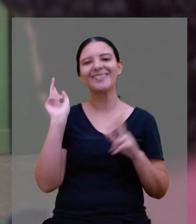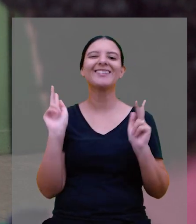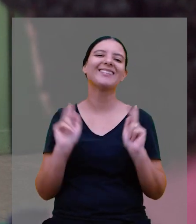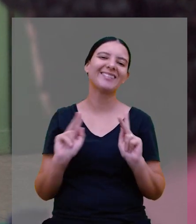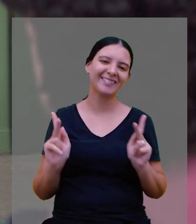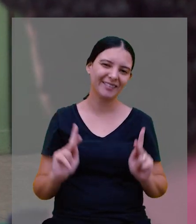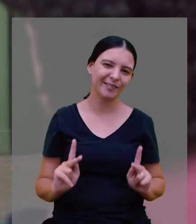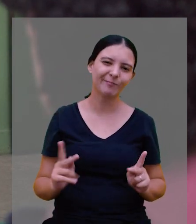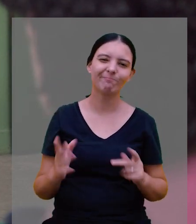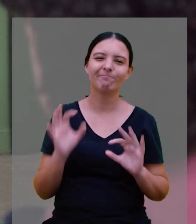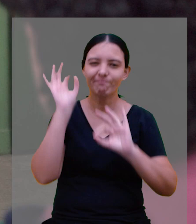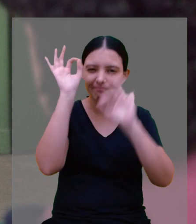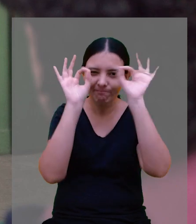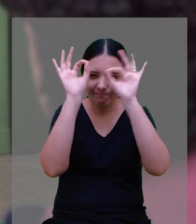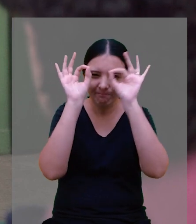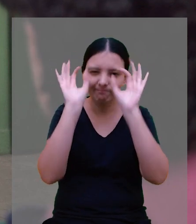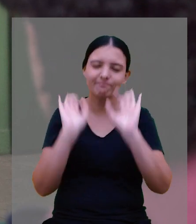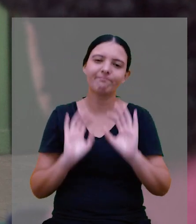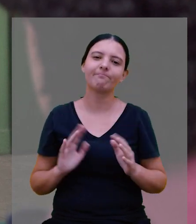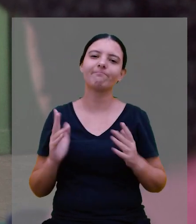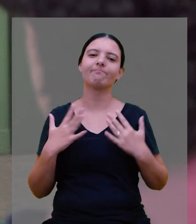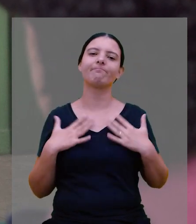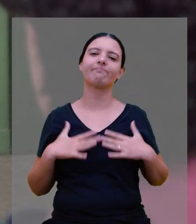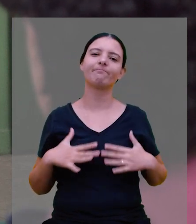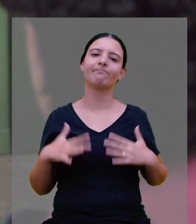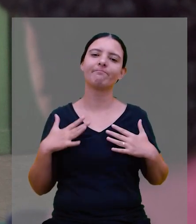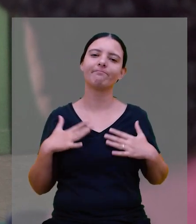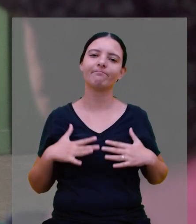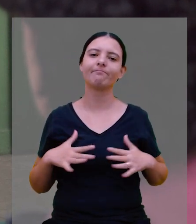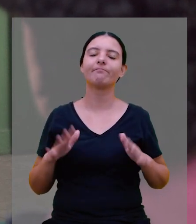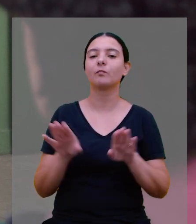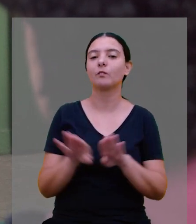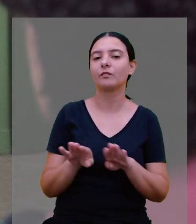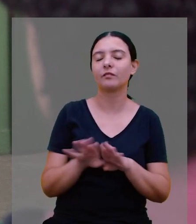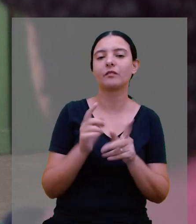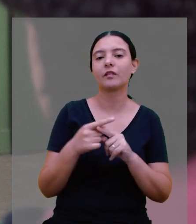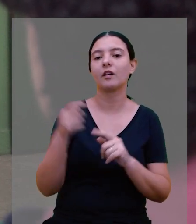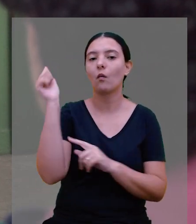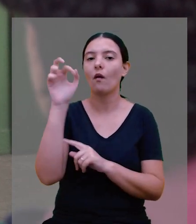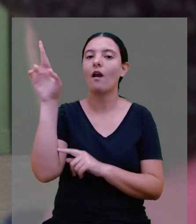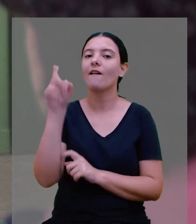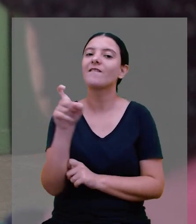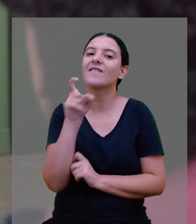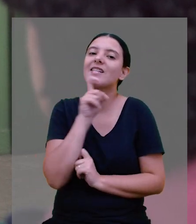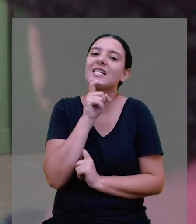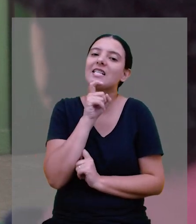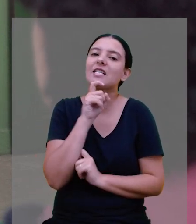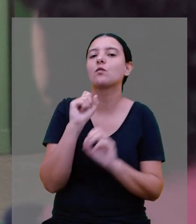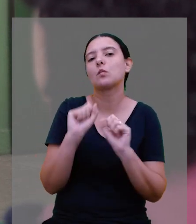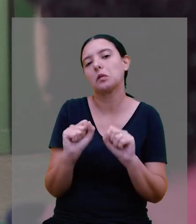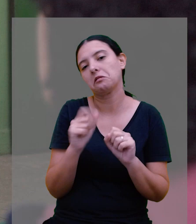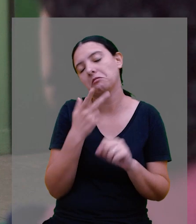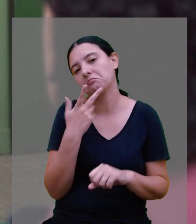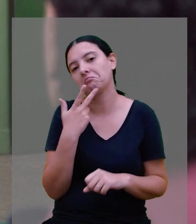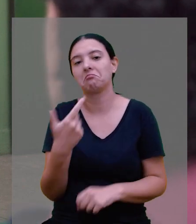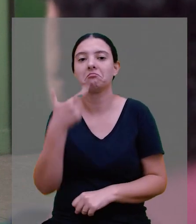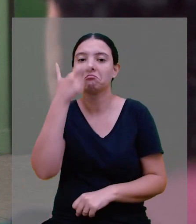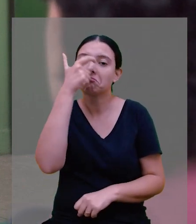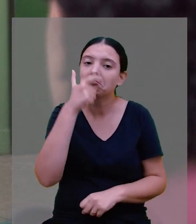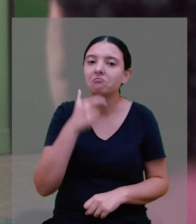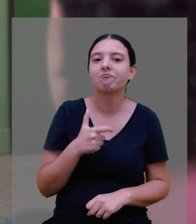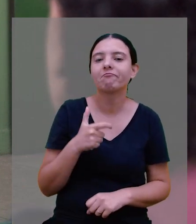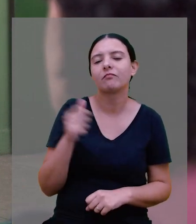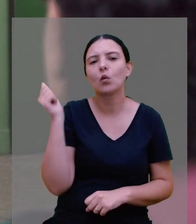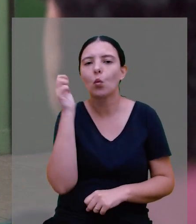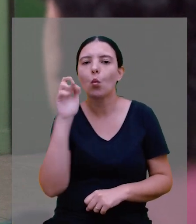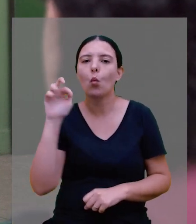paz, isso dá uma organizada, dá uma calma. Né? Porque do mesmo jeito que a gente diz o ar é verde, a gente pode dizer, eu sou o